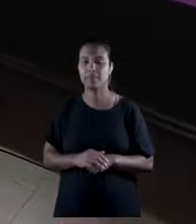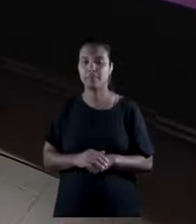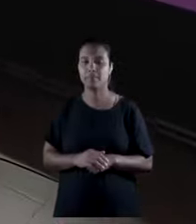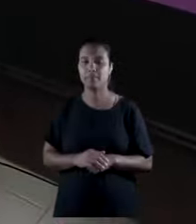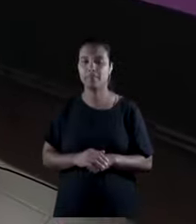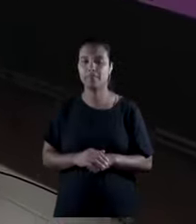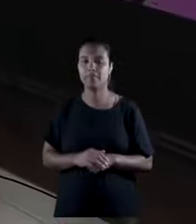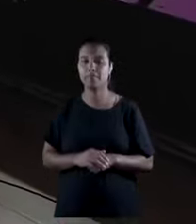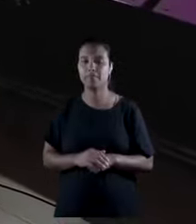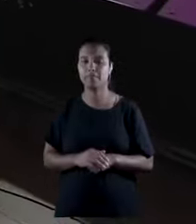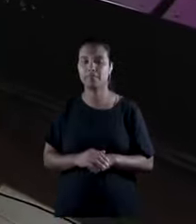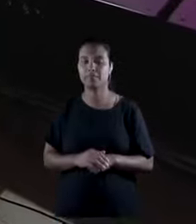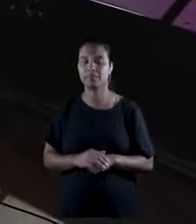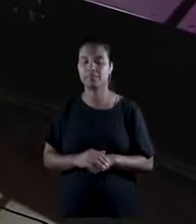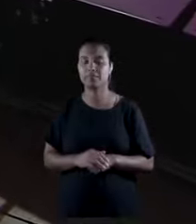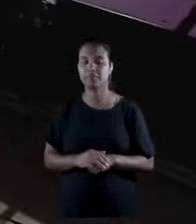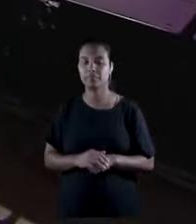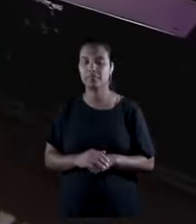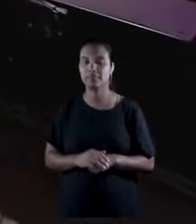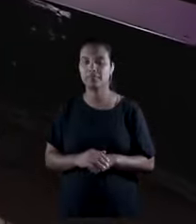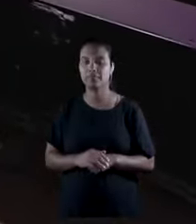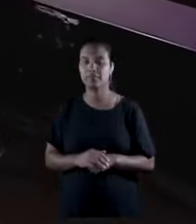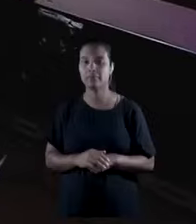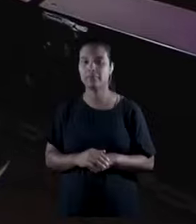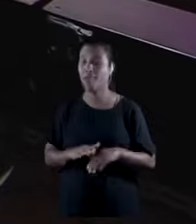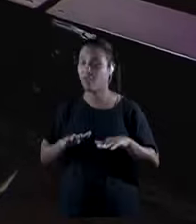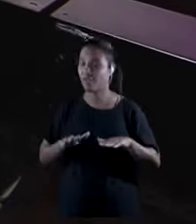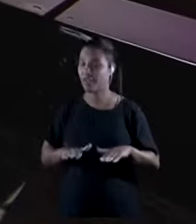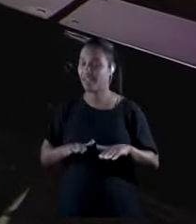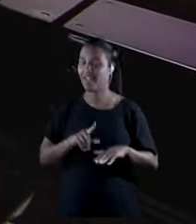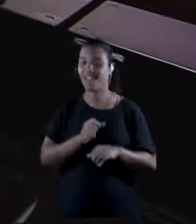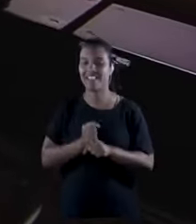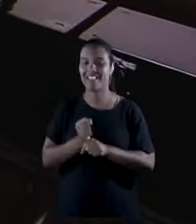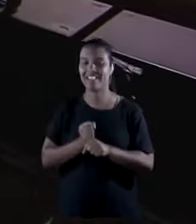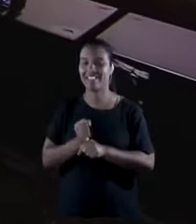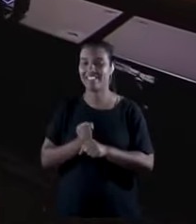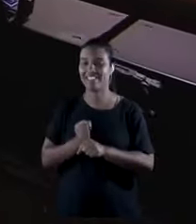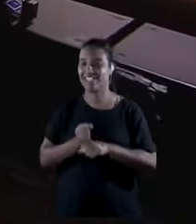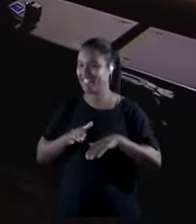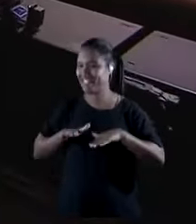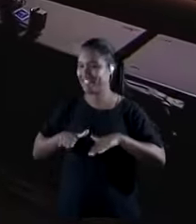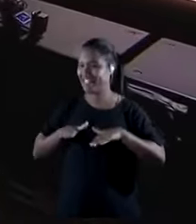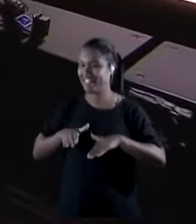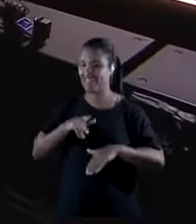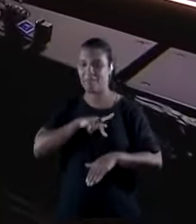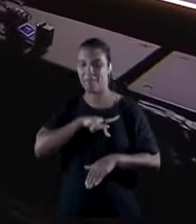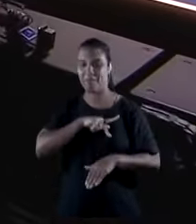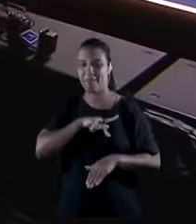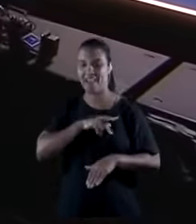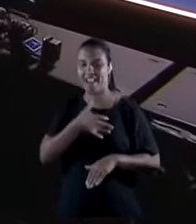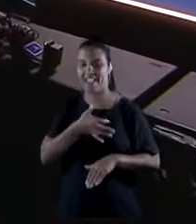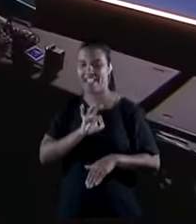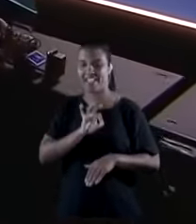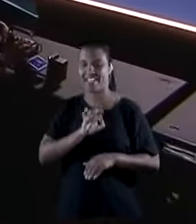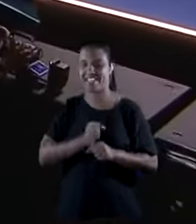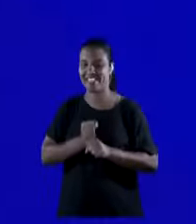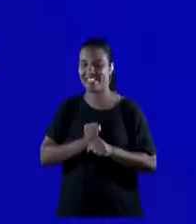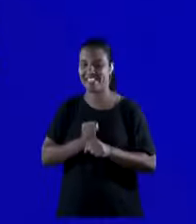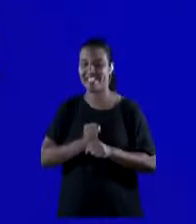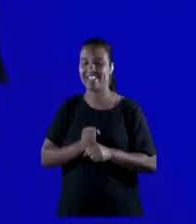Fica com o seu pai, Hendrick. Mais uns 10 anos, tá bom. Você também, voltando, Flávio. Pessoal.